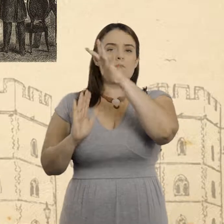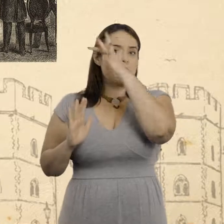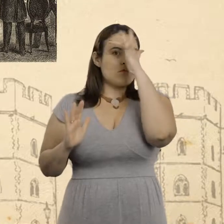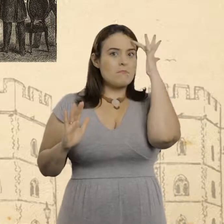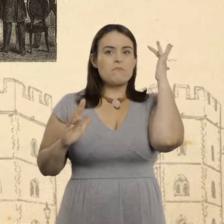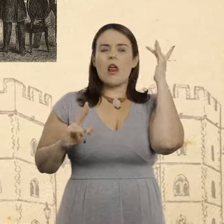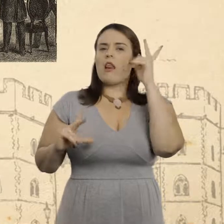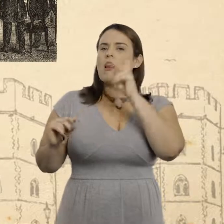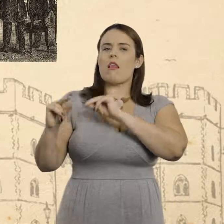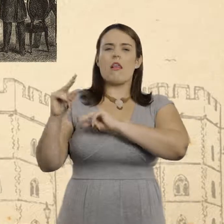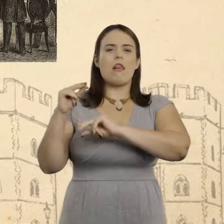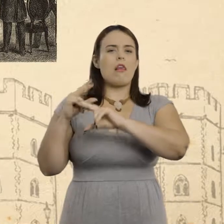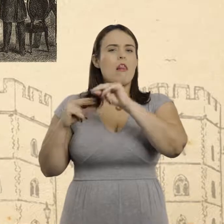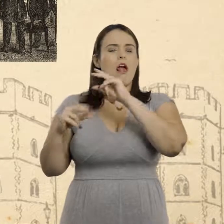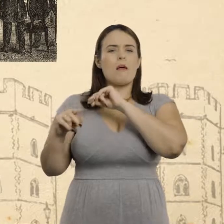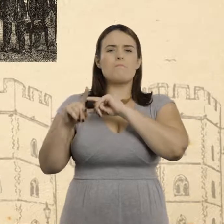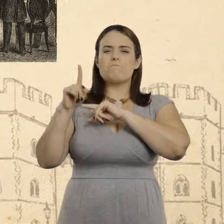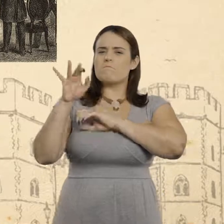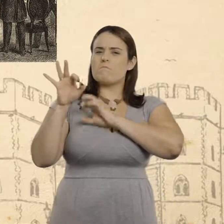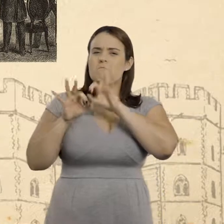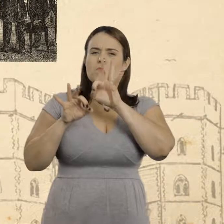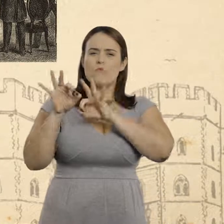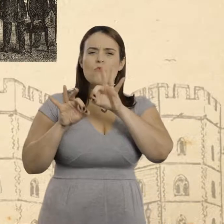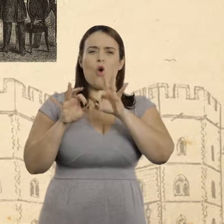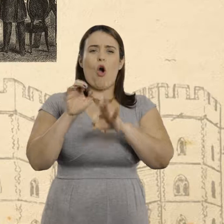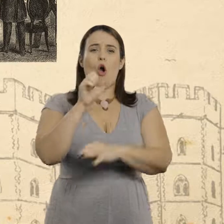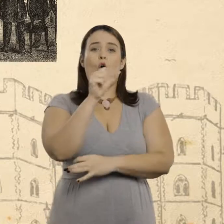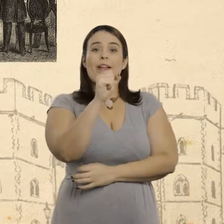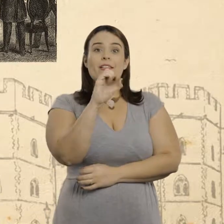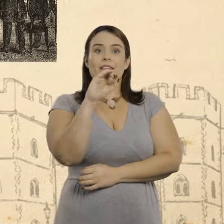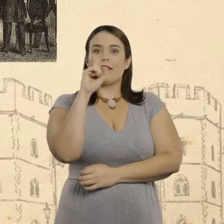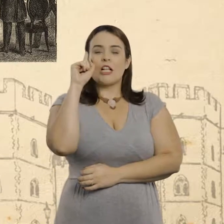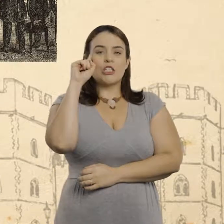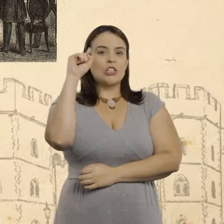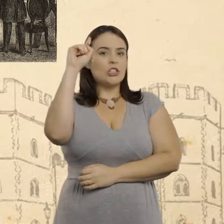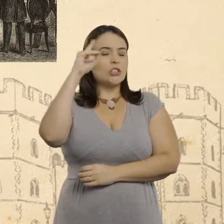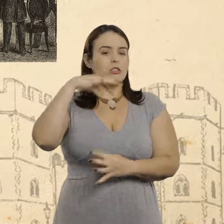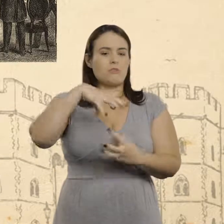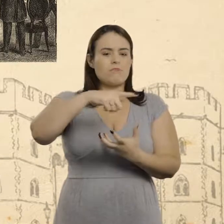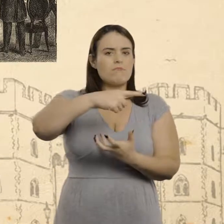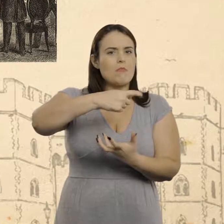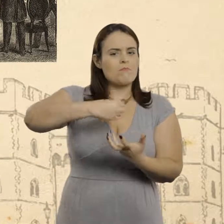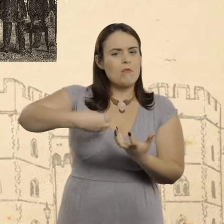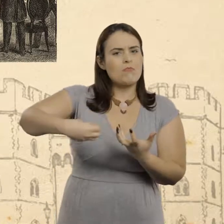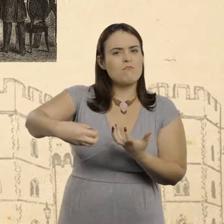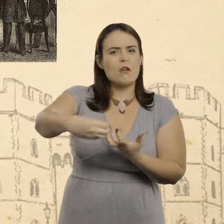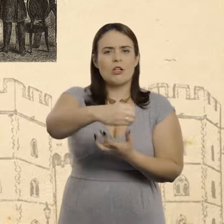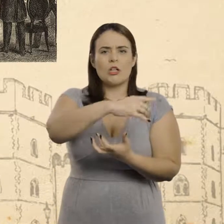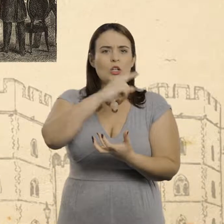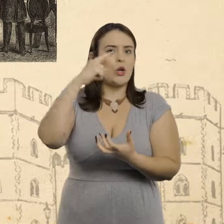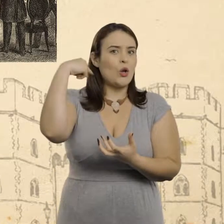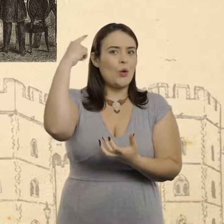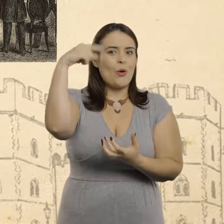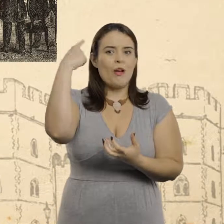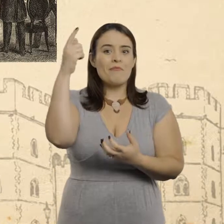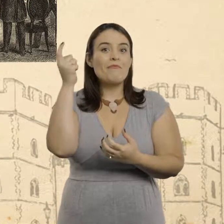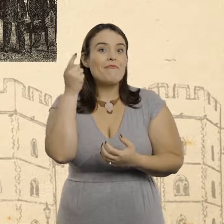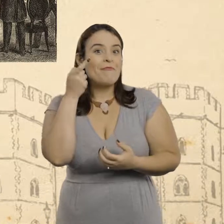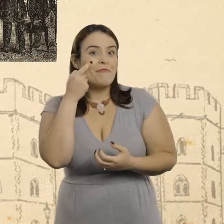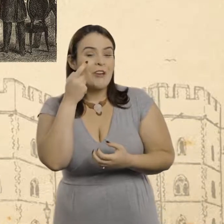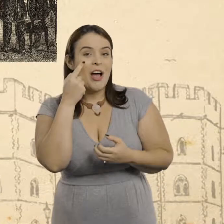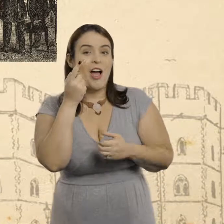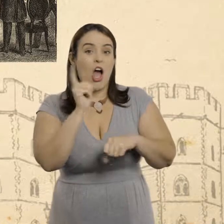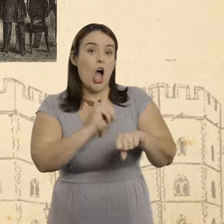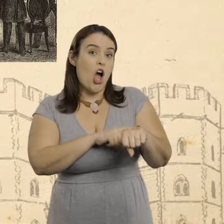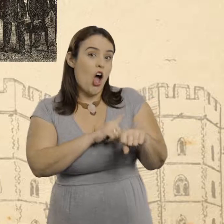As pessoas continuavam falando que seu plano de dar a volta ao mundo em 80 dias era loucura. Eles consultavam os horários